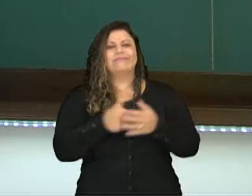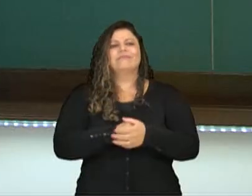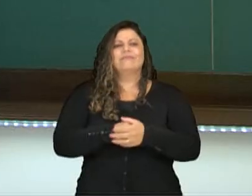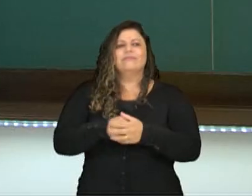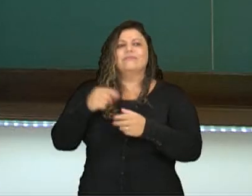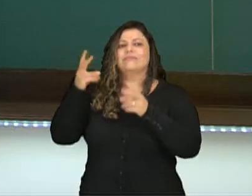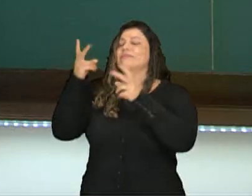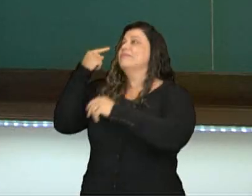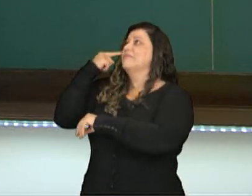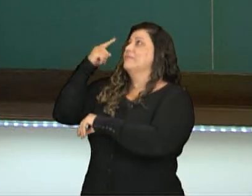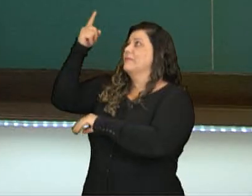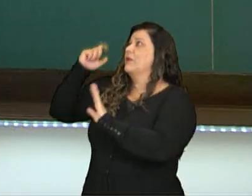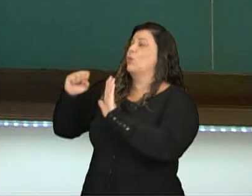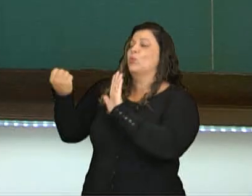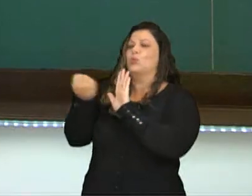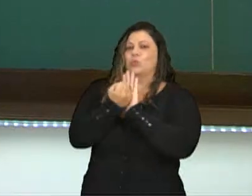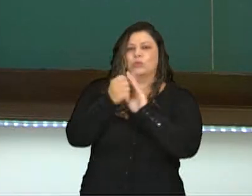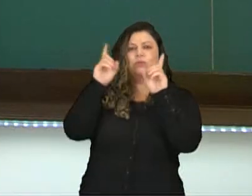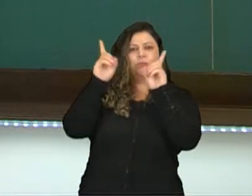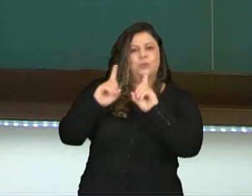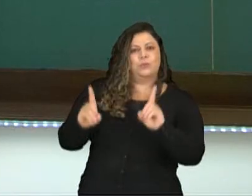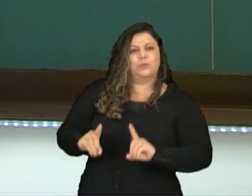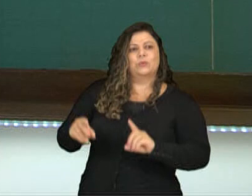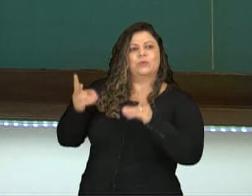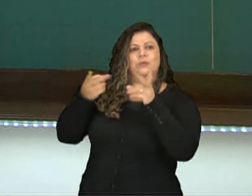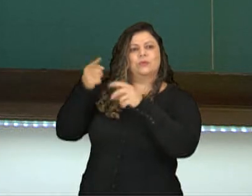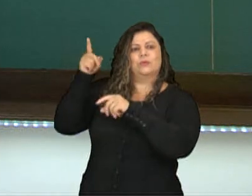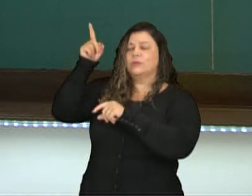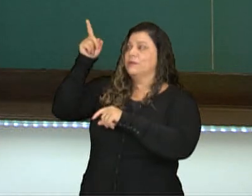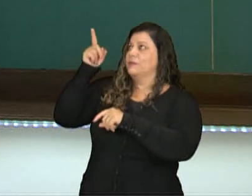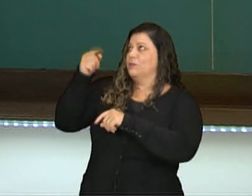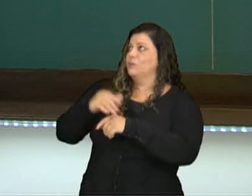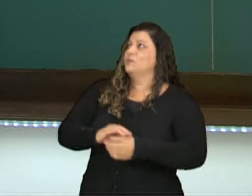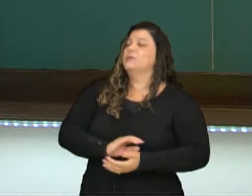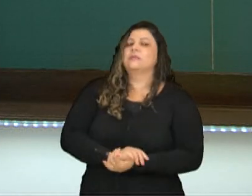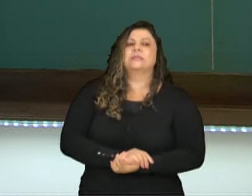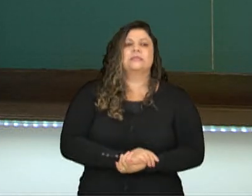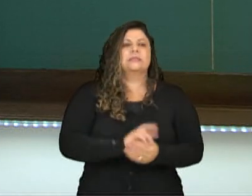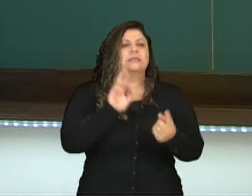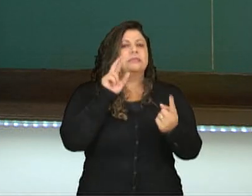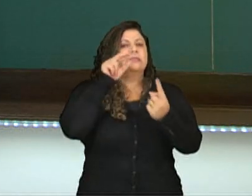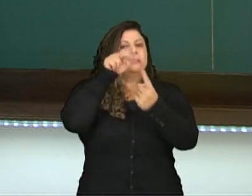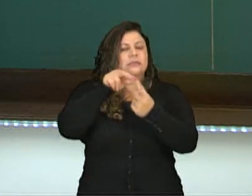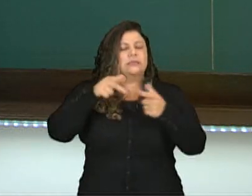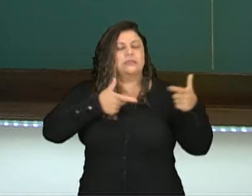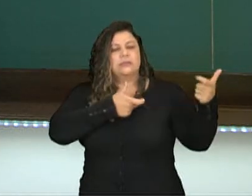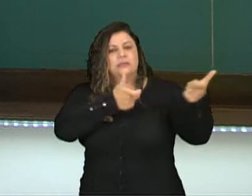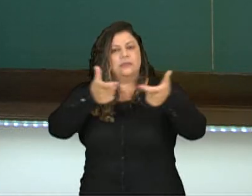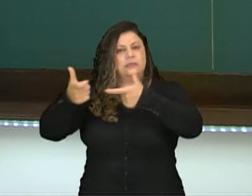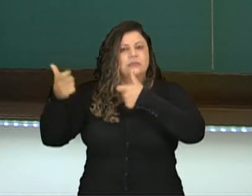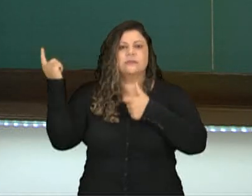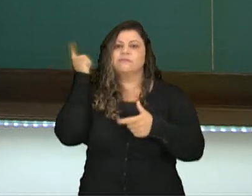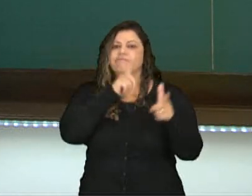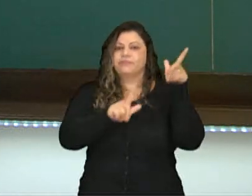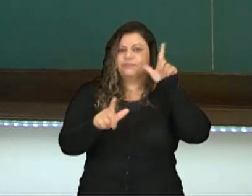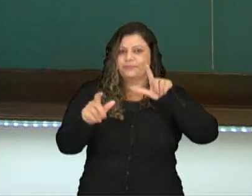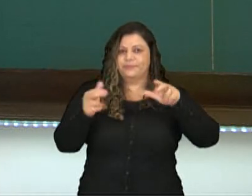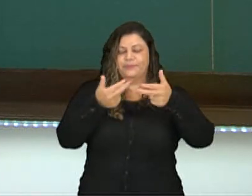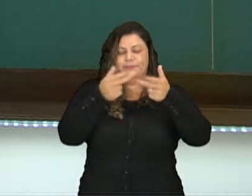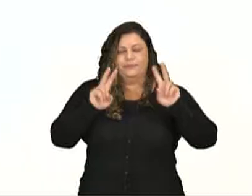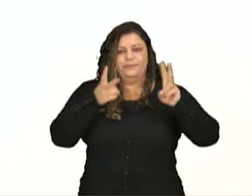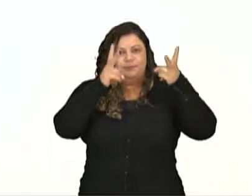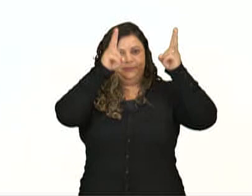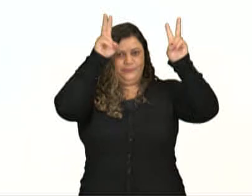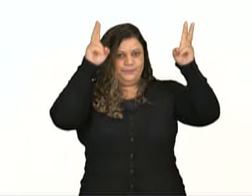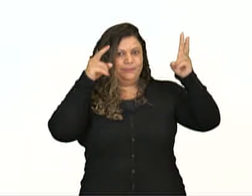aqui tem um símbolo de um deus, né? Mas alguns tinham representando algumas guerras, algumas conquistas, algumas vitórias, como vocês podem